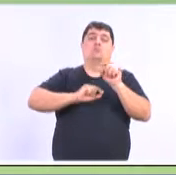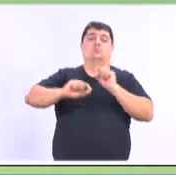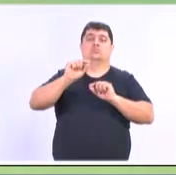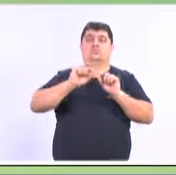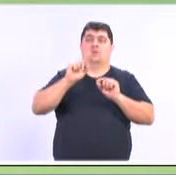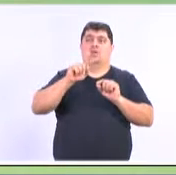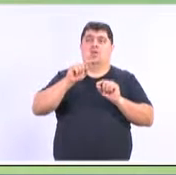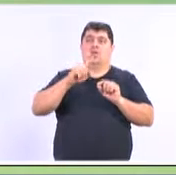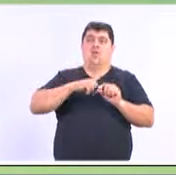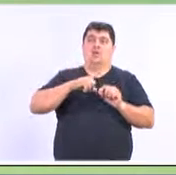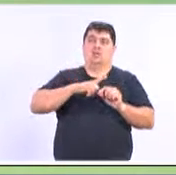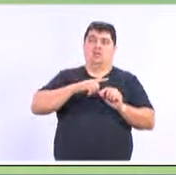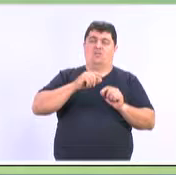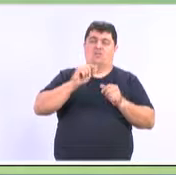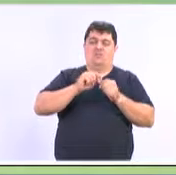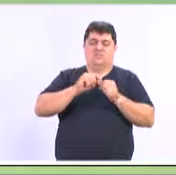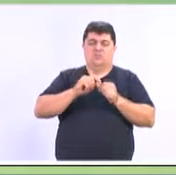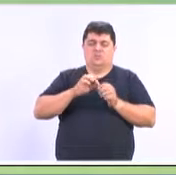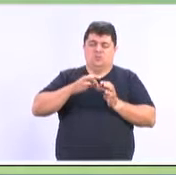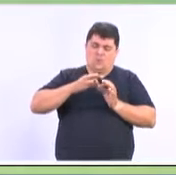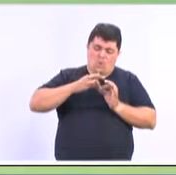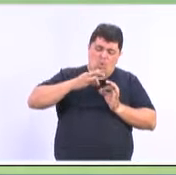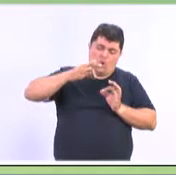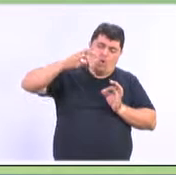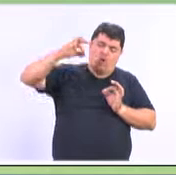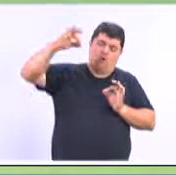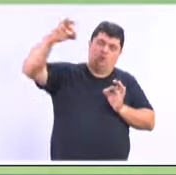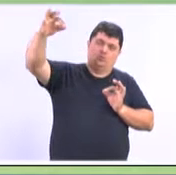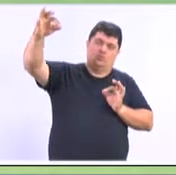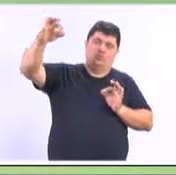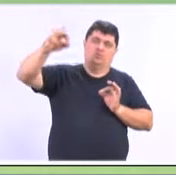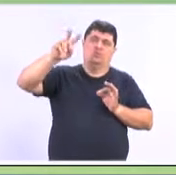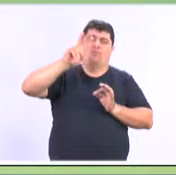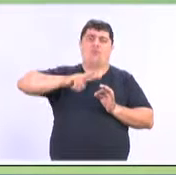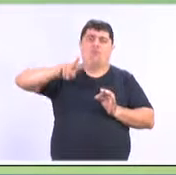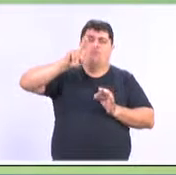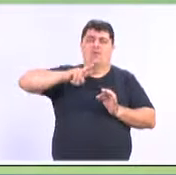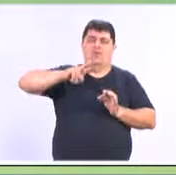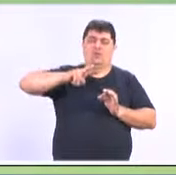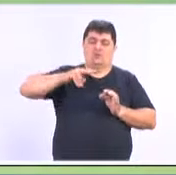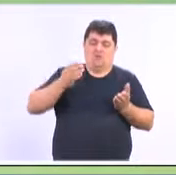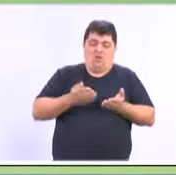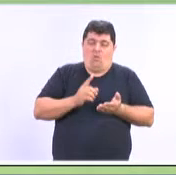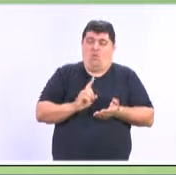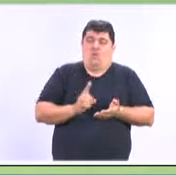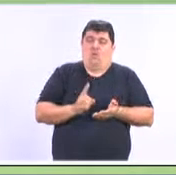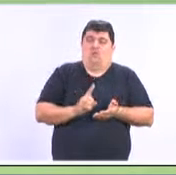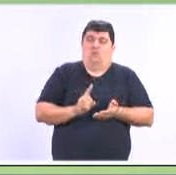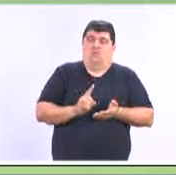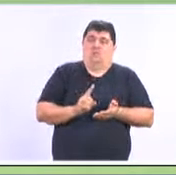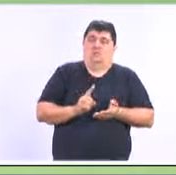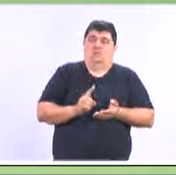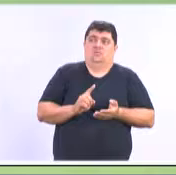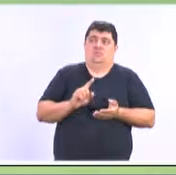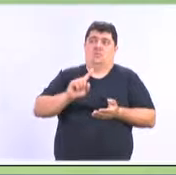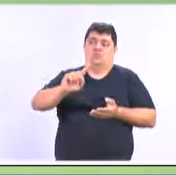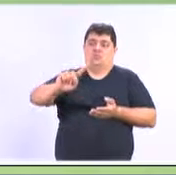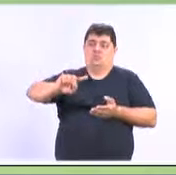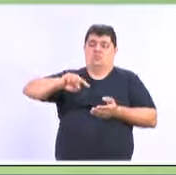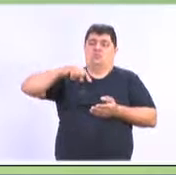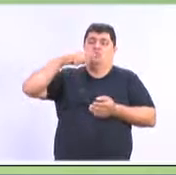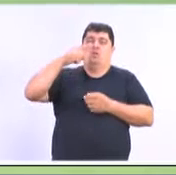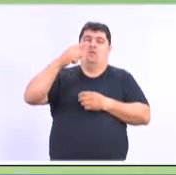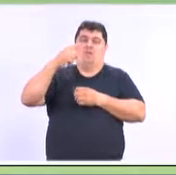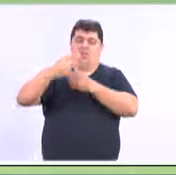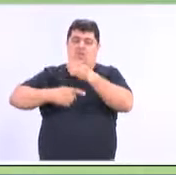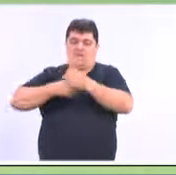ter o realizável a longo prazo, valores que somente serão realizados, olha a palavra aqui, após o final